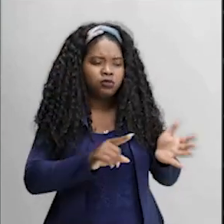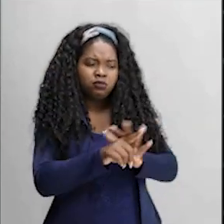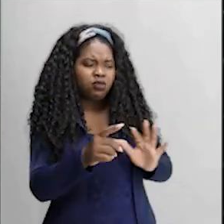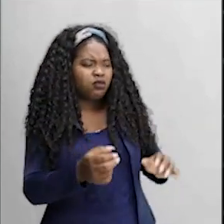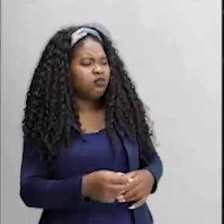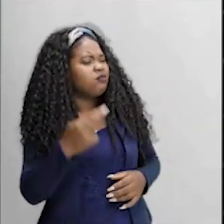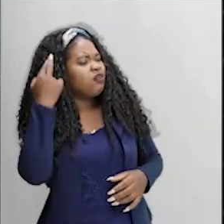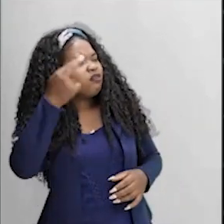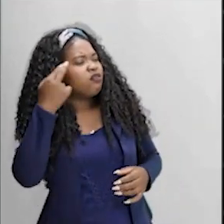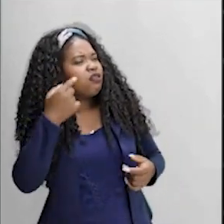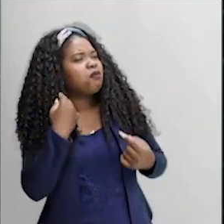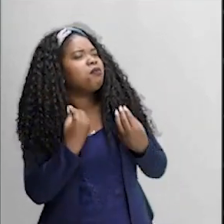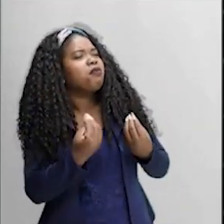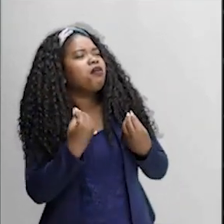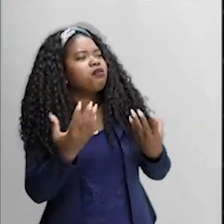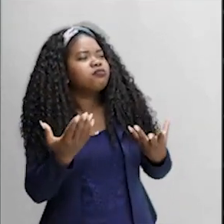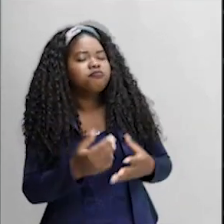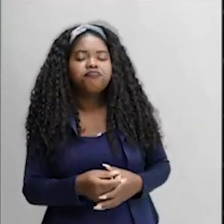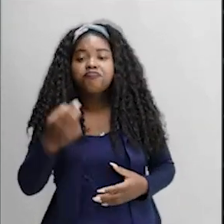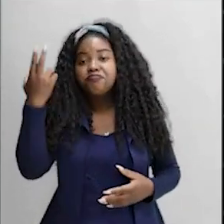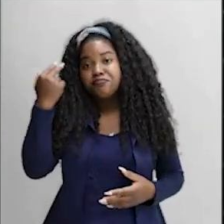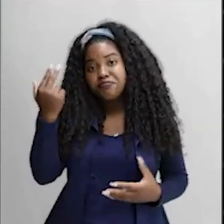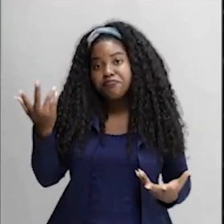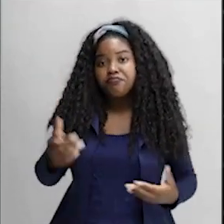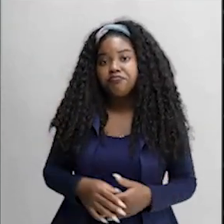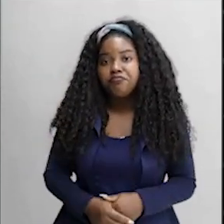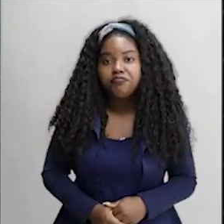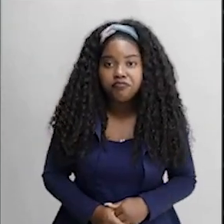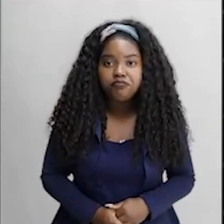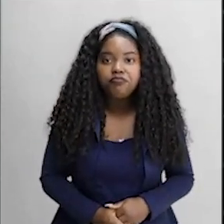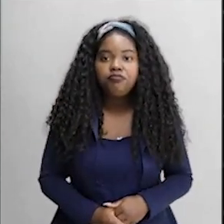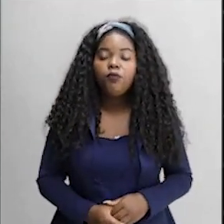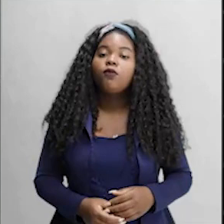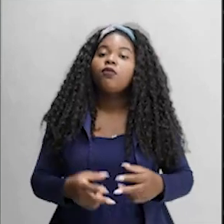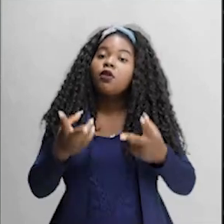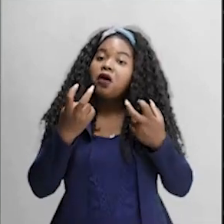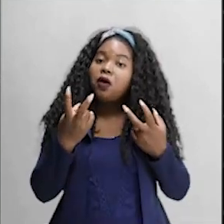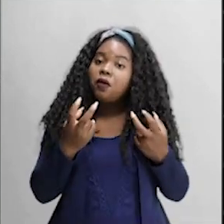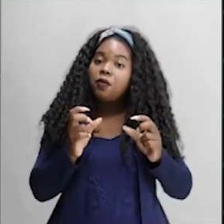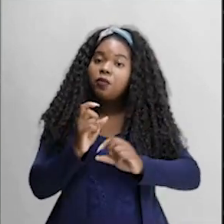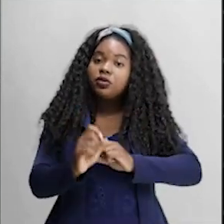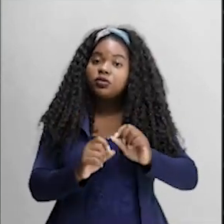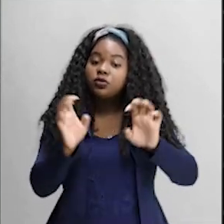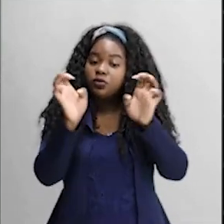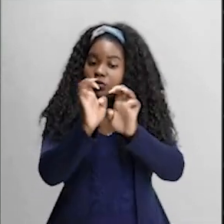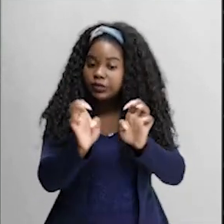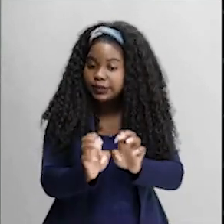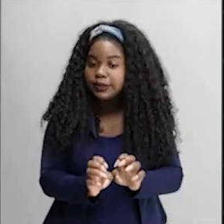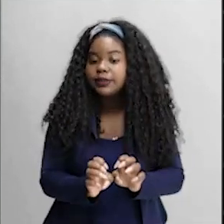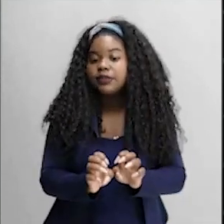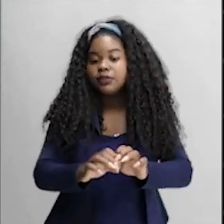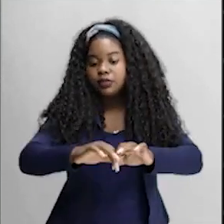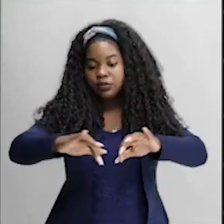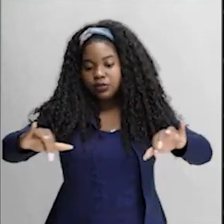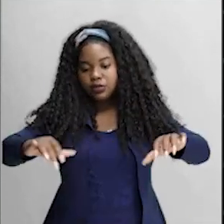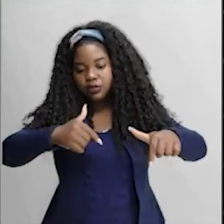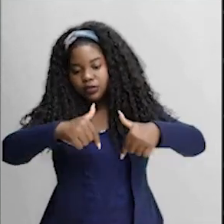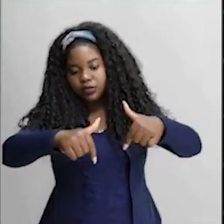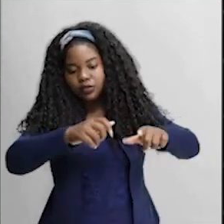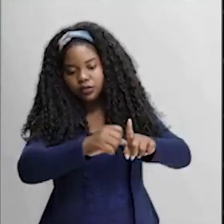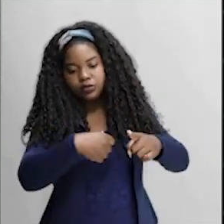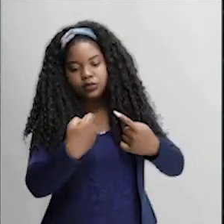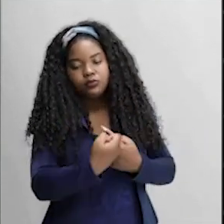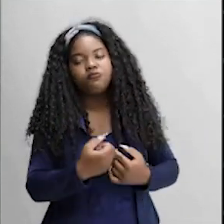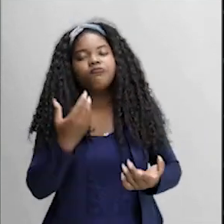Se tornou normal, tá? Como você percebe, então, essa estrutura da divisão social do trabalho, ela precisa ser